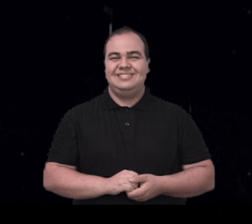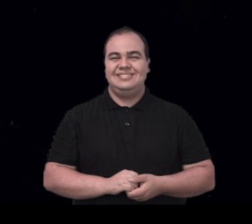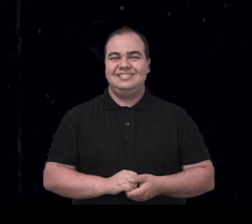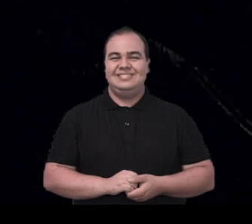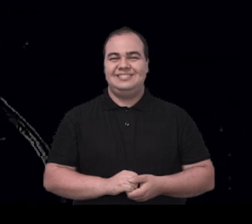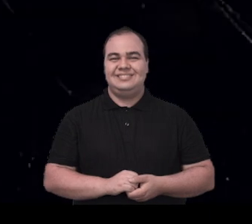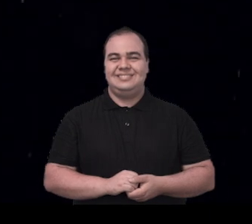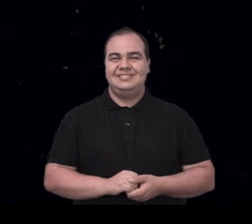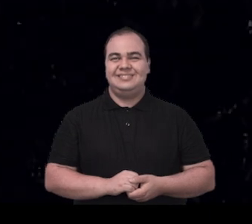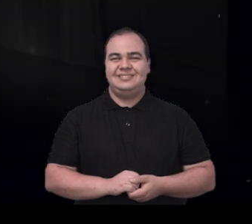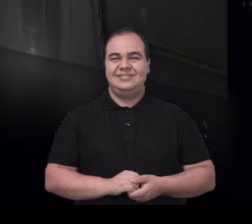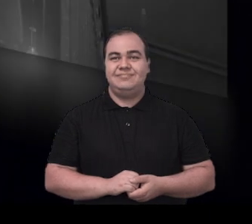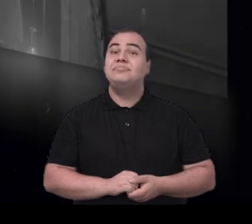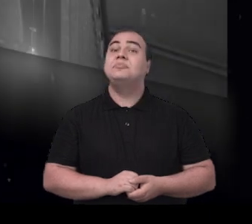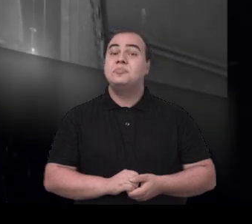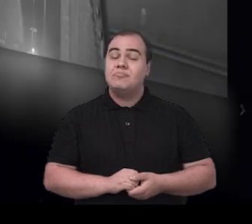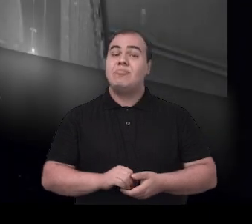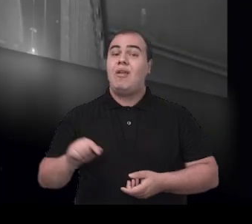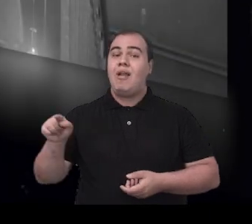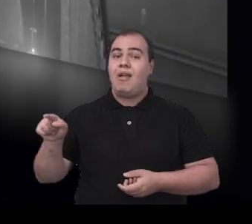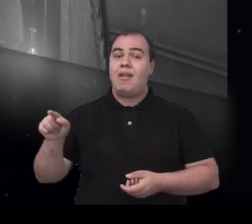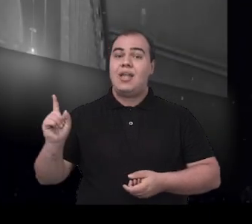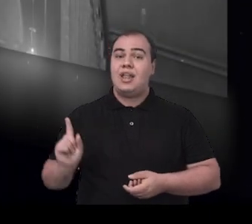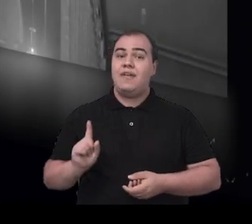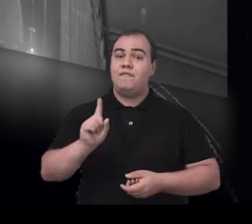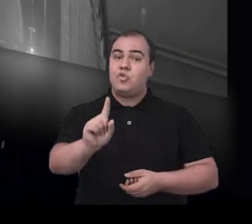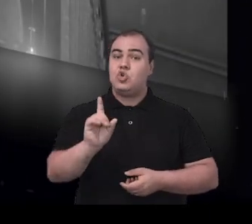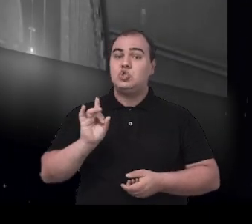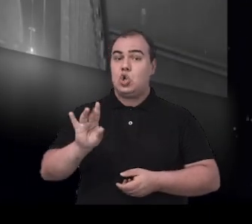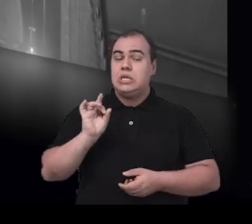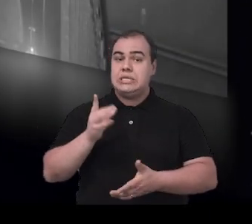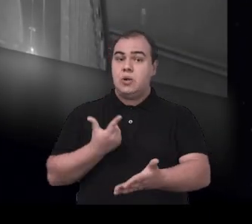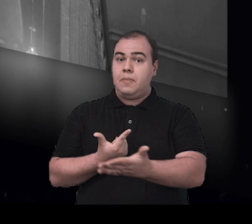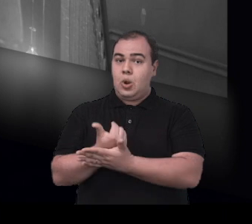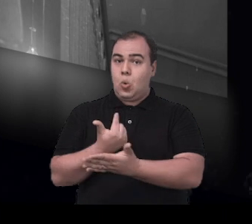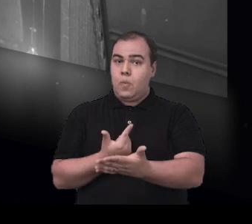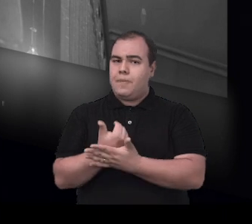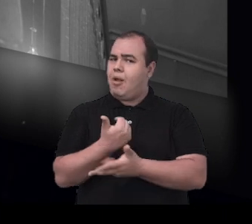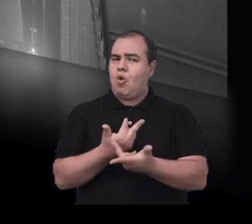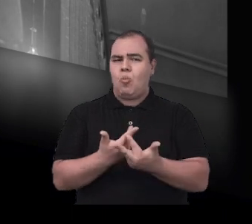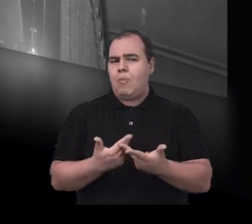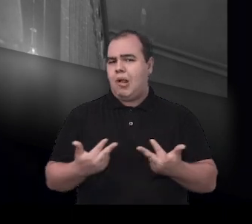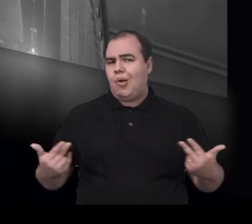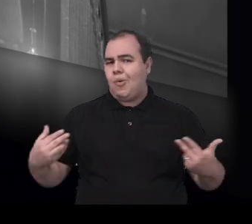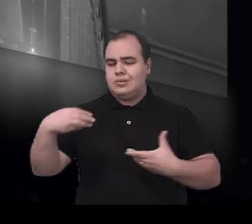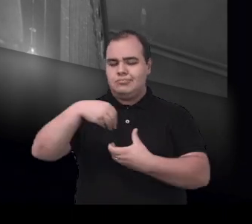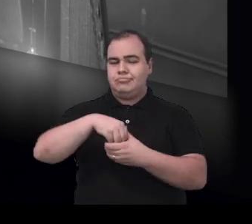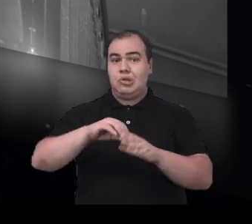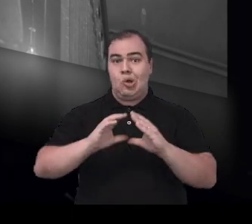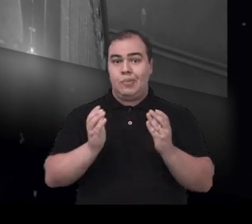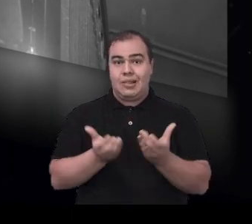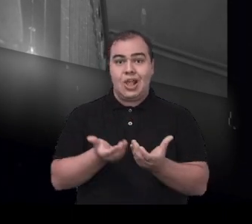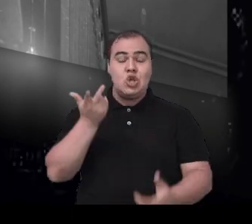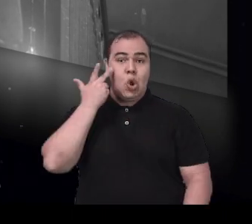E que faz de minha abelha. E ele saiu sozinho para comprar, né, alguma coisa na